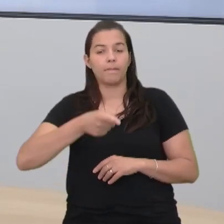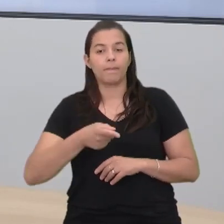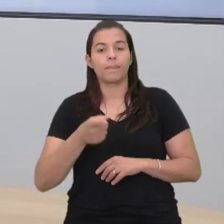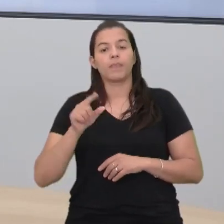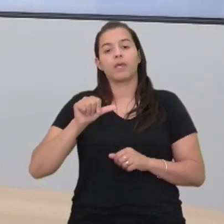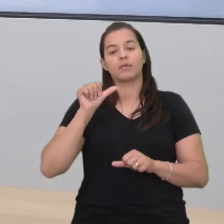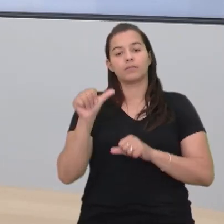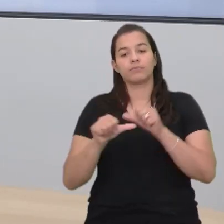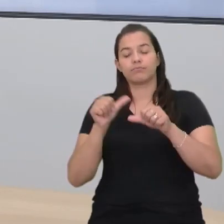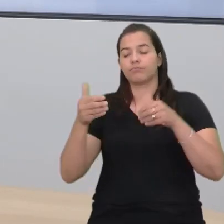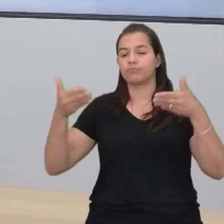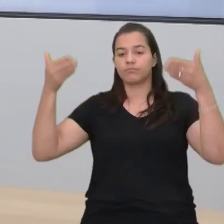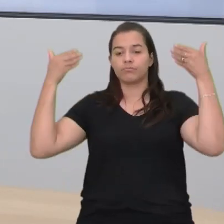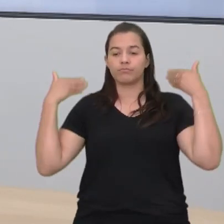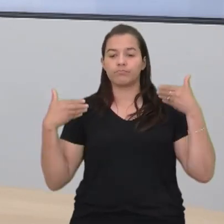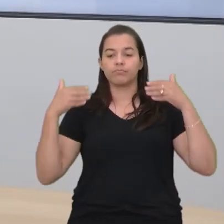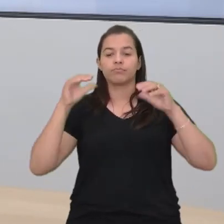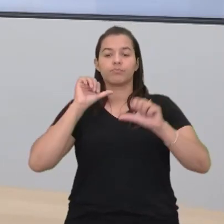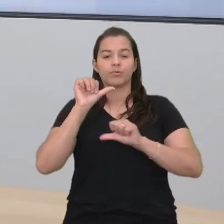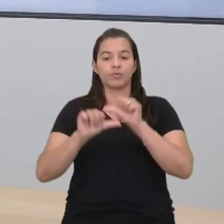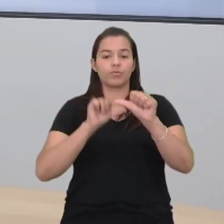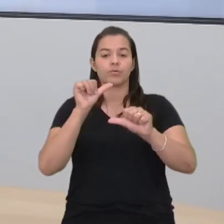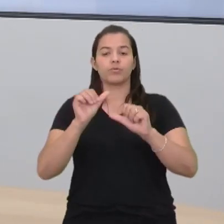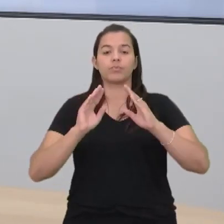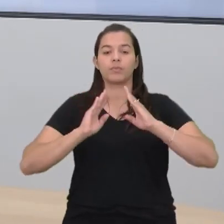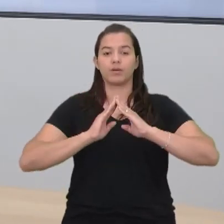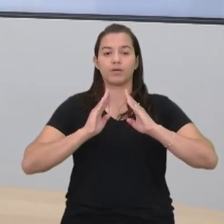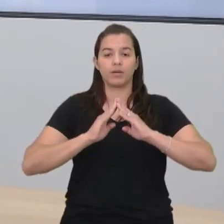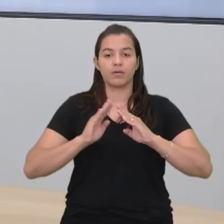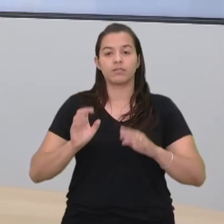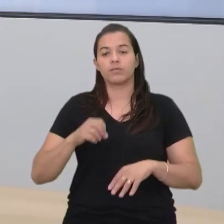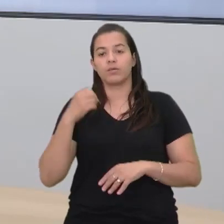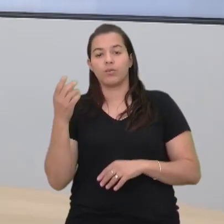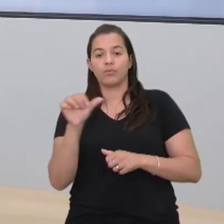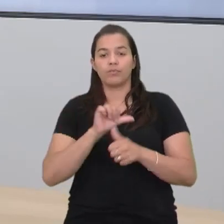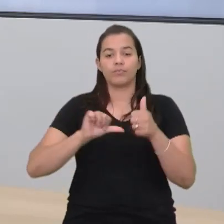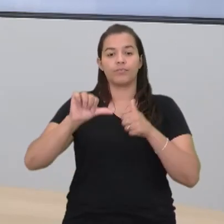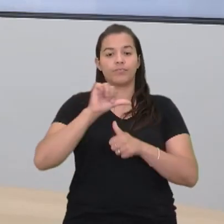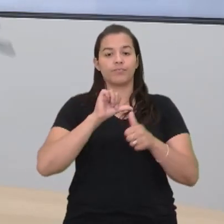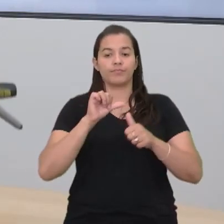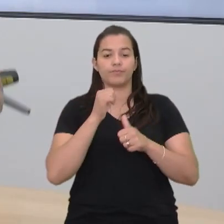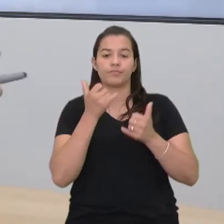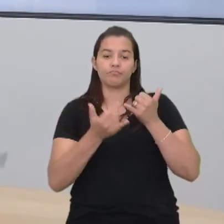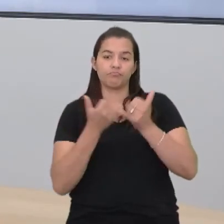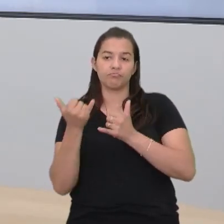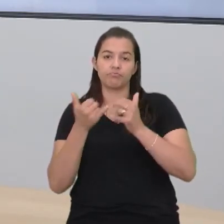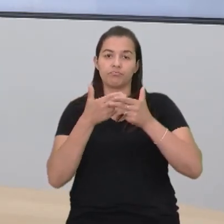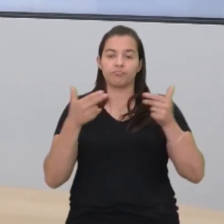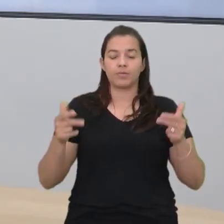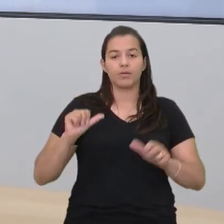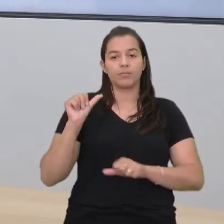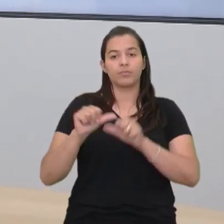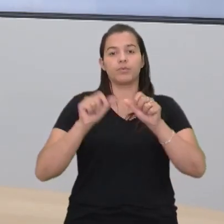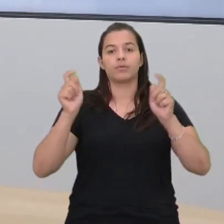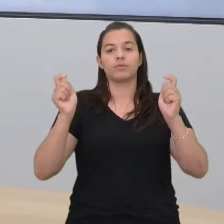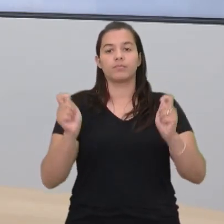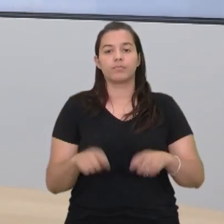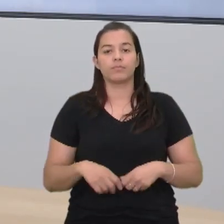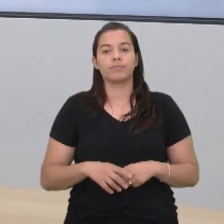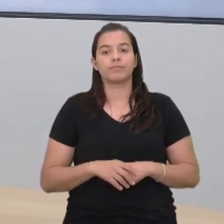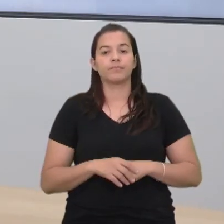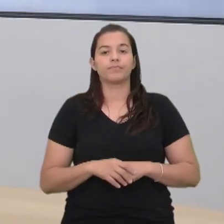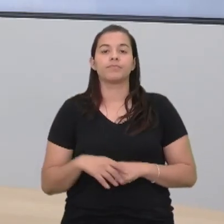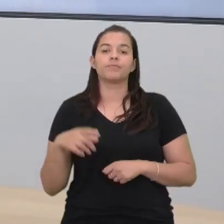cenário de trás vira uma casa. Ou o cenário que já tem lá de opção, ou ele vira um parque. Você consegue mudar o cenário, tá bom? E frases em